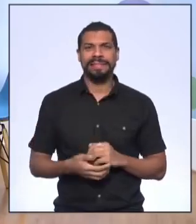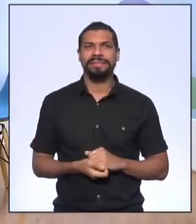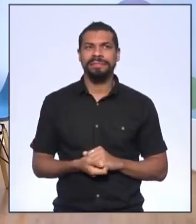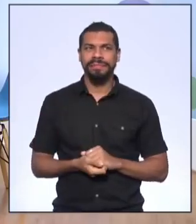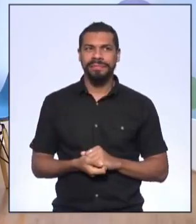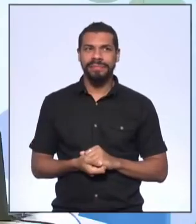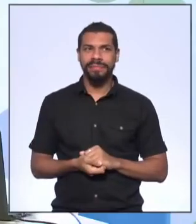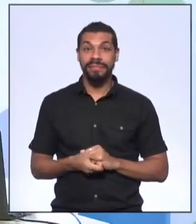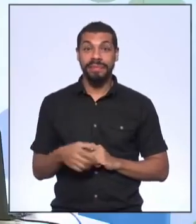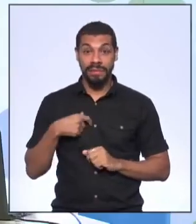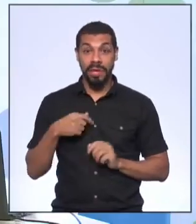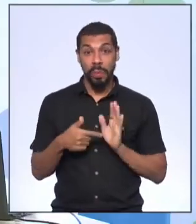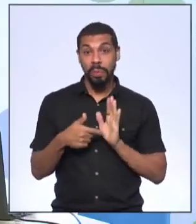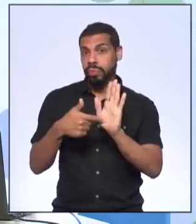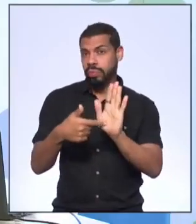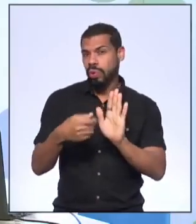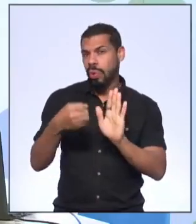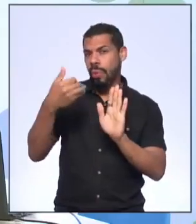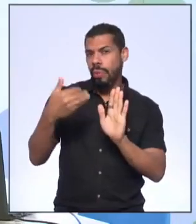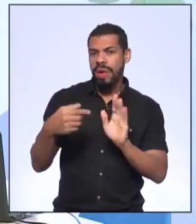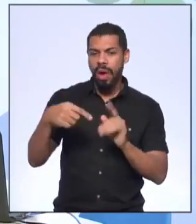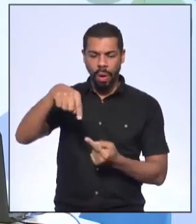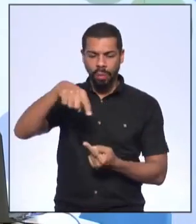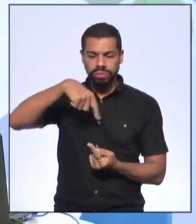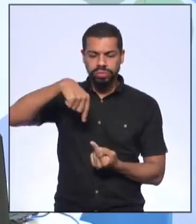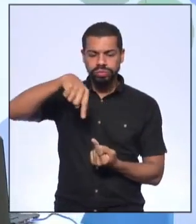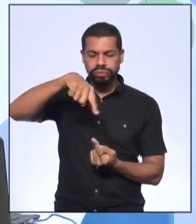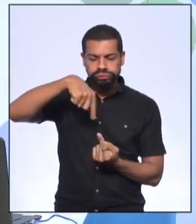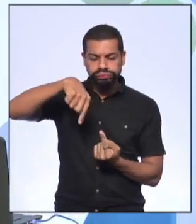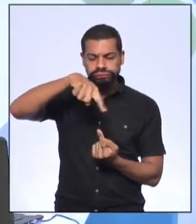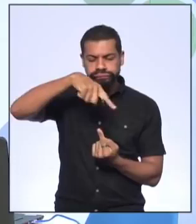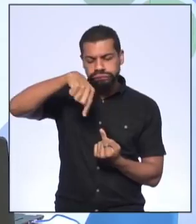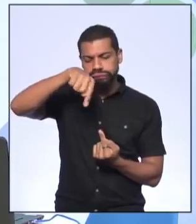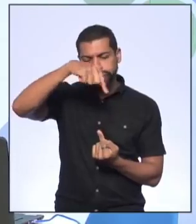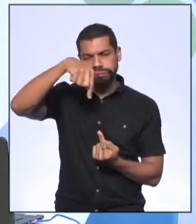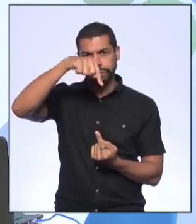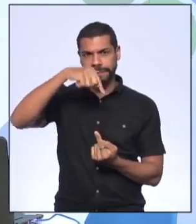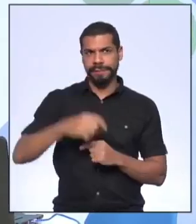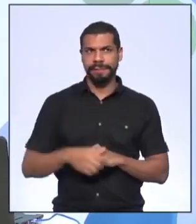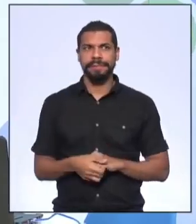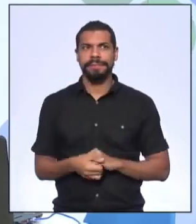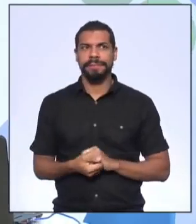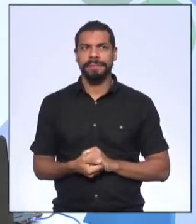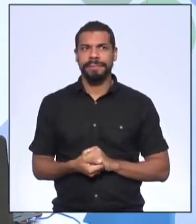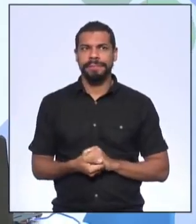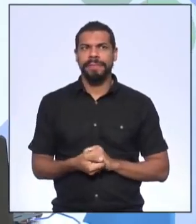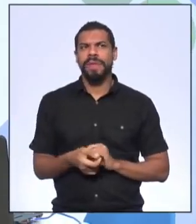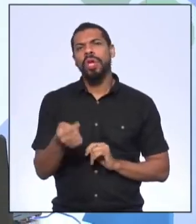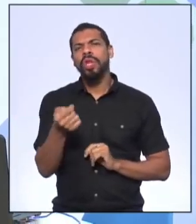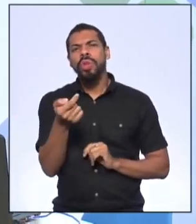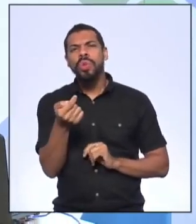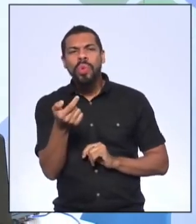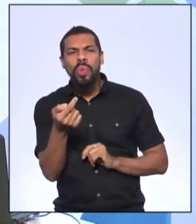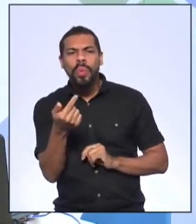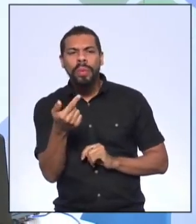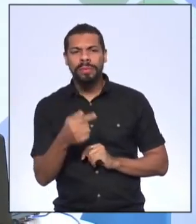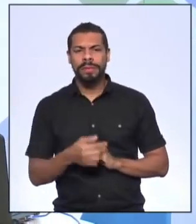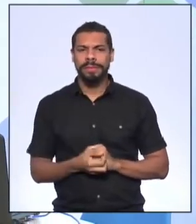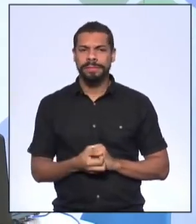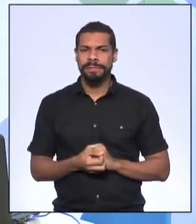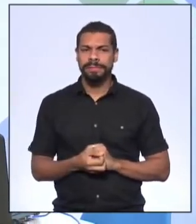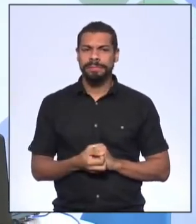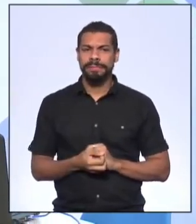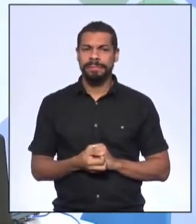fiz aqui um espiralzinho, né? Também que está aqui um espiral, certo? Acenderia uma vela. Você vê que ele está quase, né? Um pouquinho de movimento aqui,